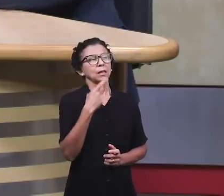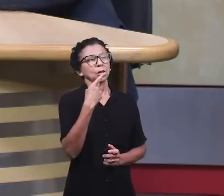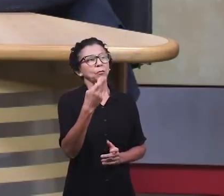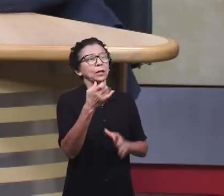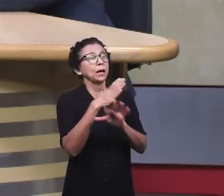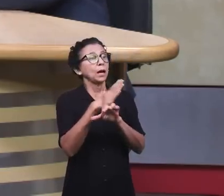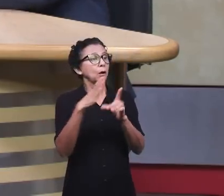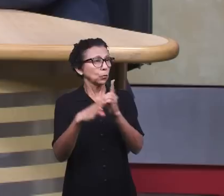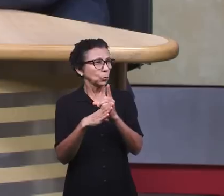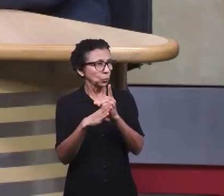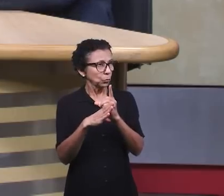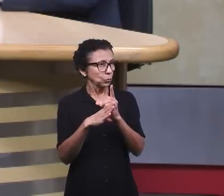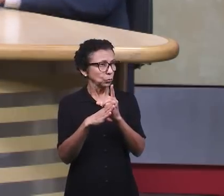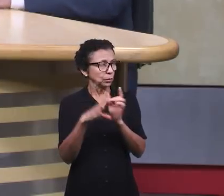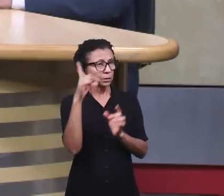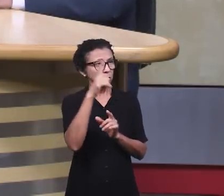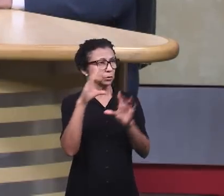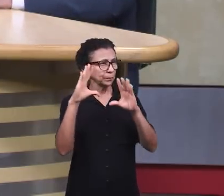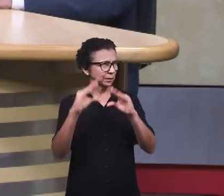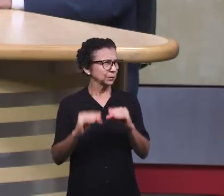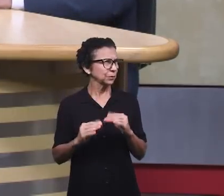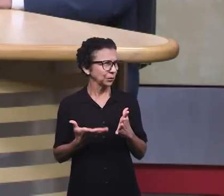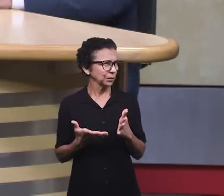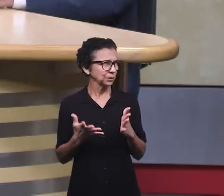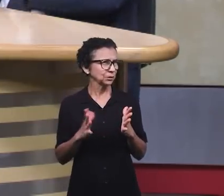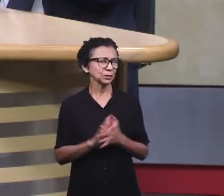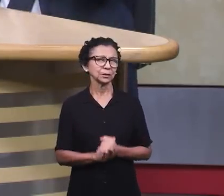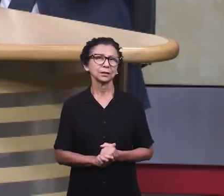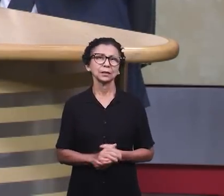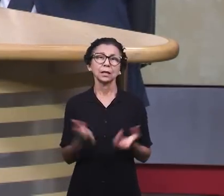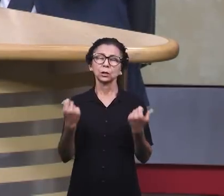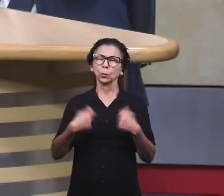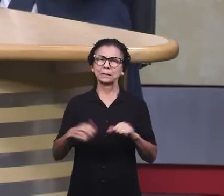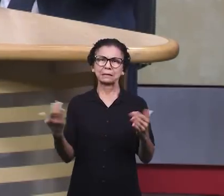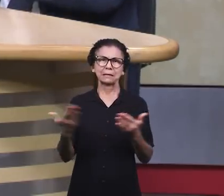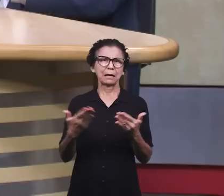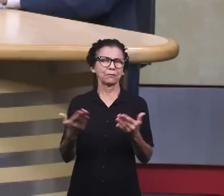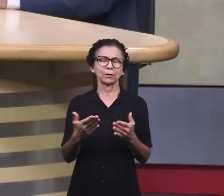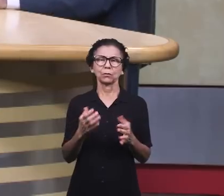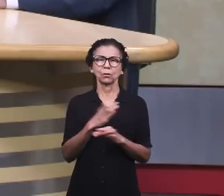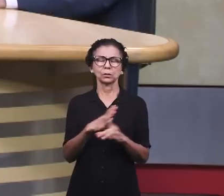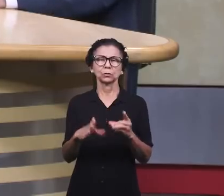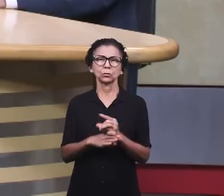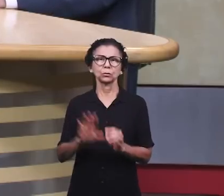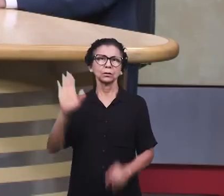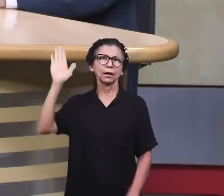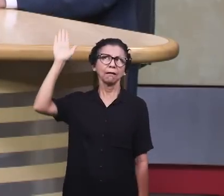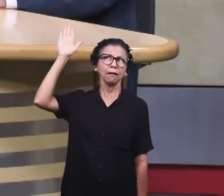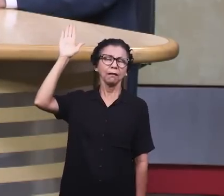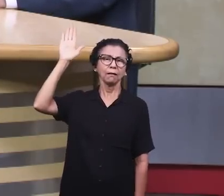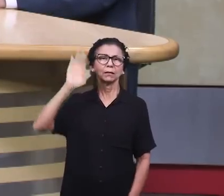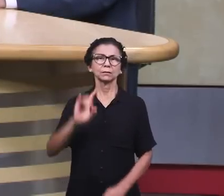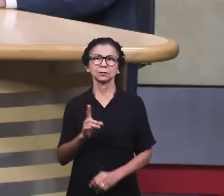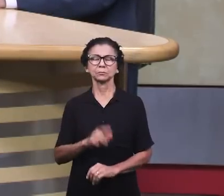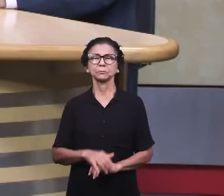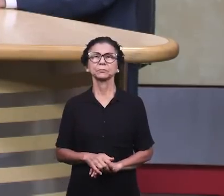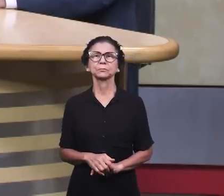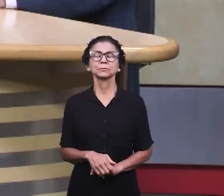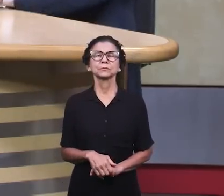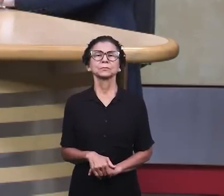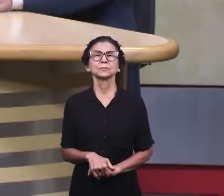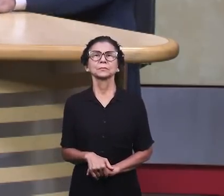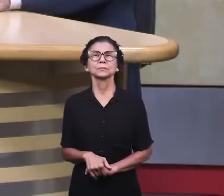a mudança era na evangelização, né? Não tinha mais aquele negócio de levantar a mão, aquela coisa. Aí eu levantei e dei a palavra. Culto de